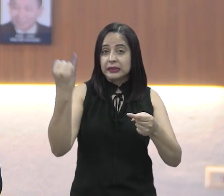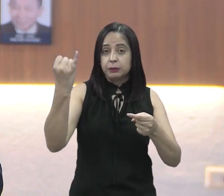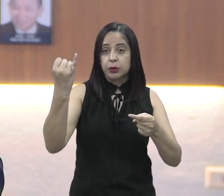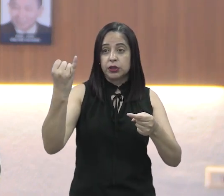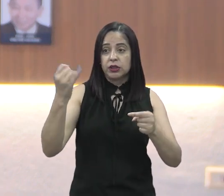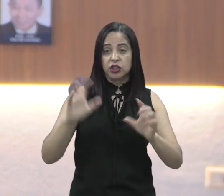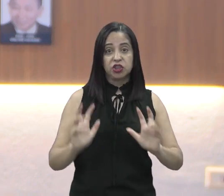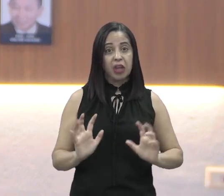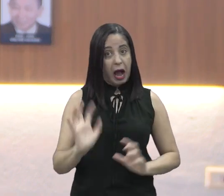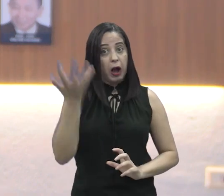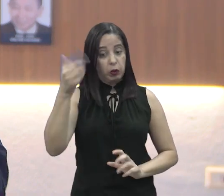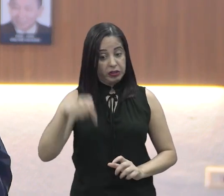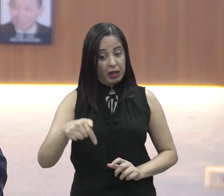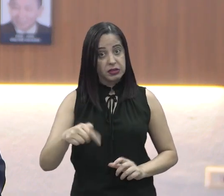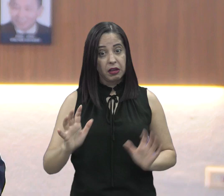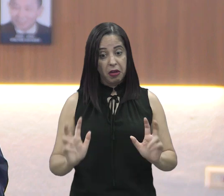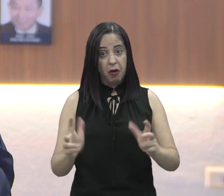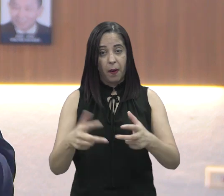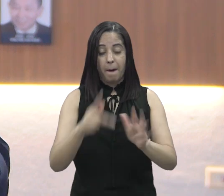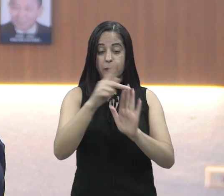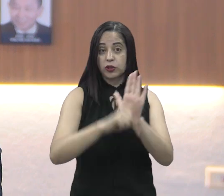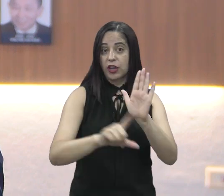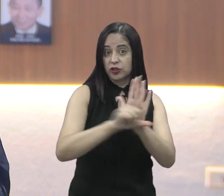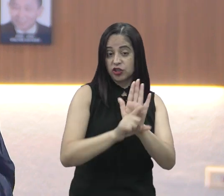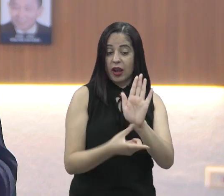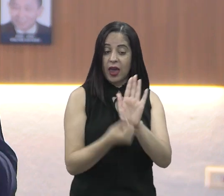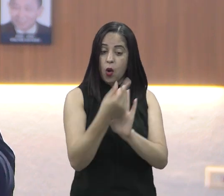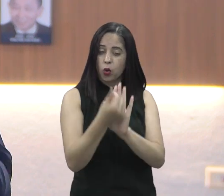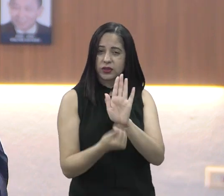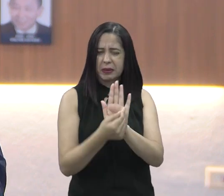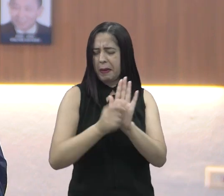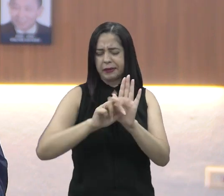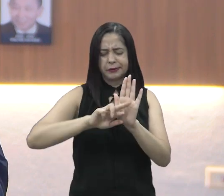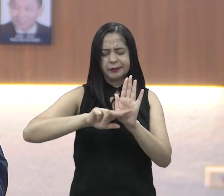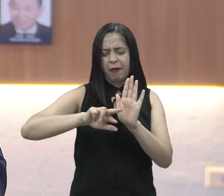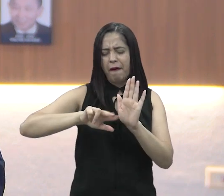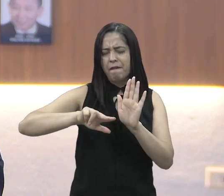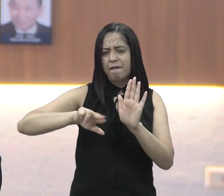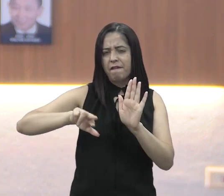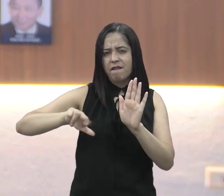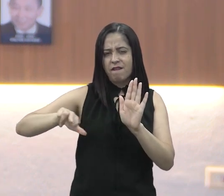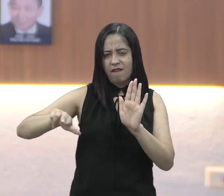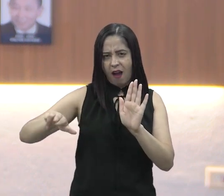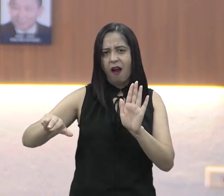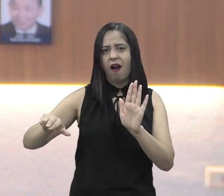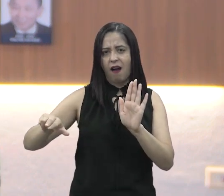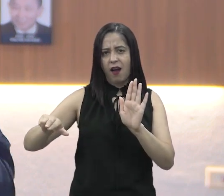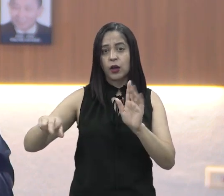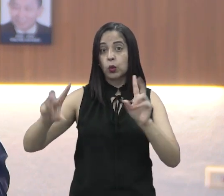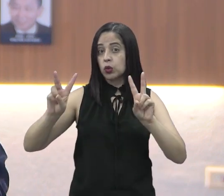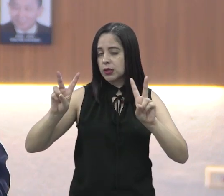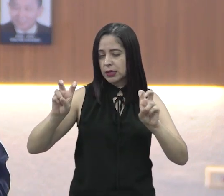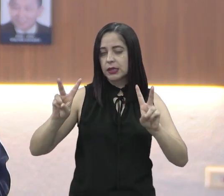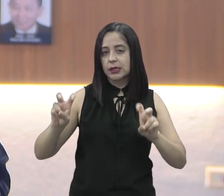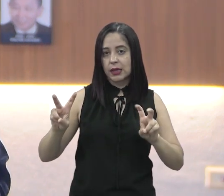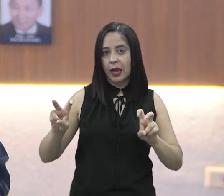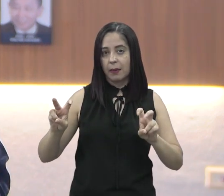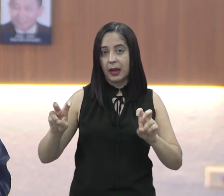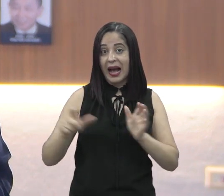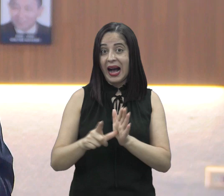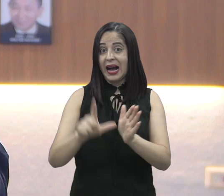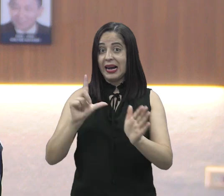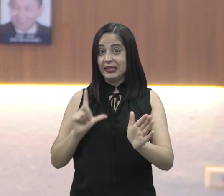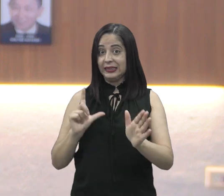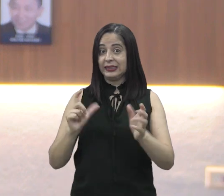dos Campos acontecem aqui. Projetos de lei, orçamentos e outros assuntos de impacto para os moradores de São